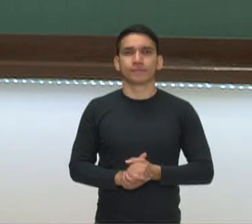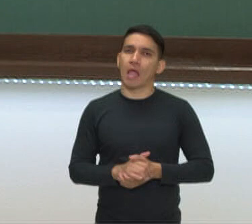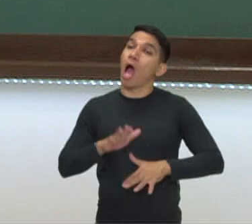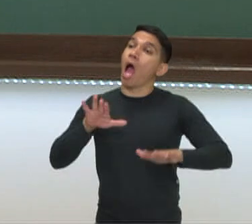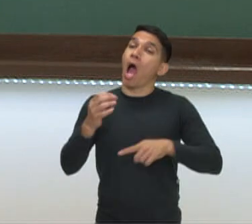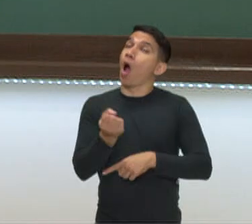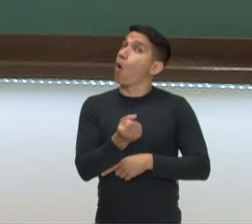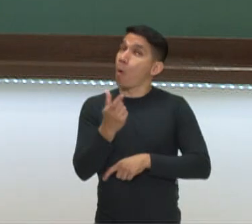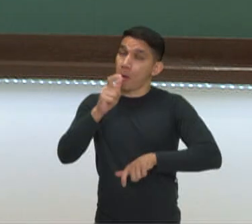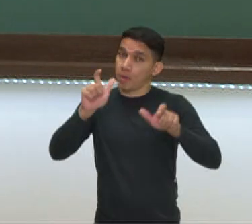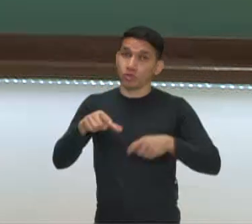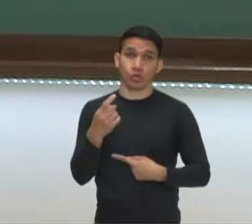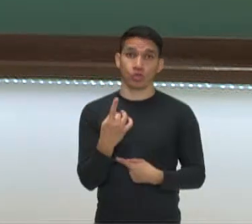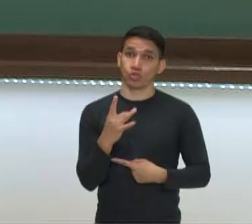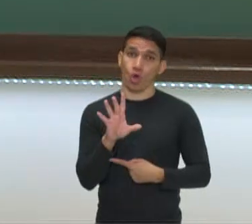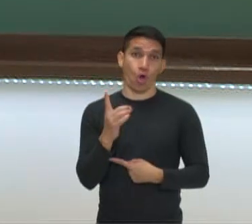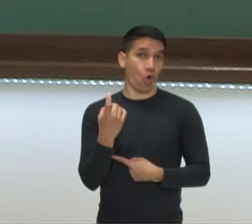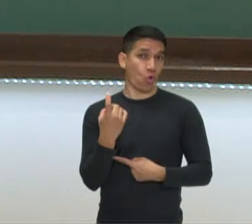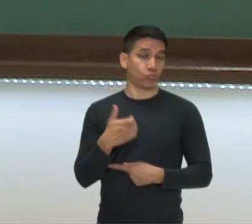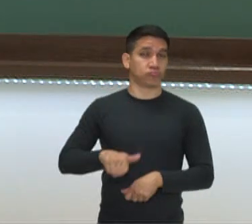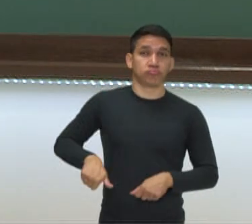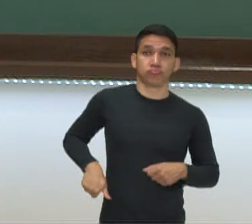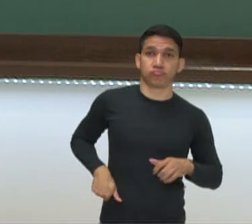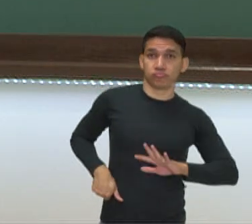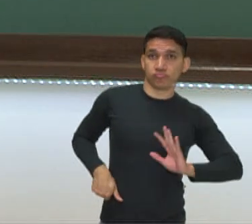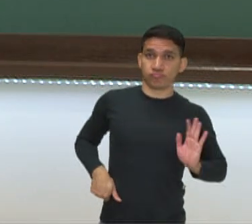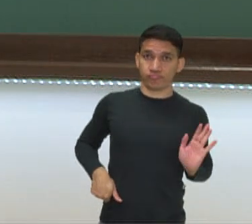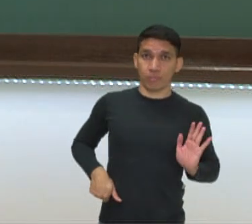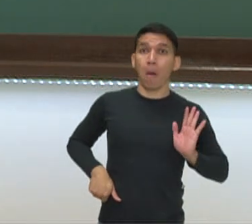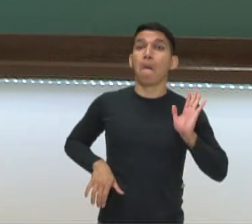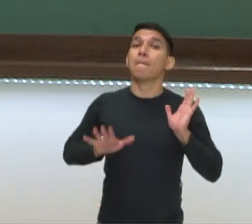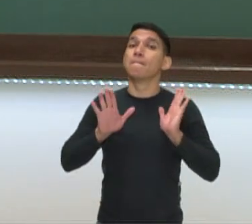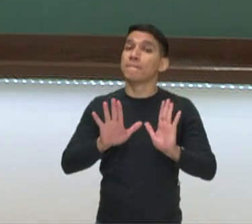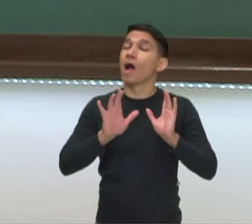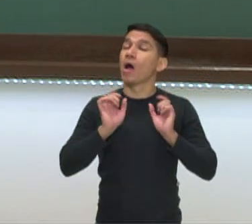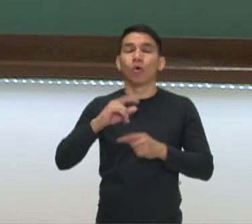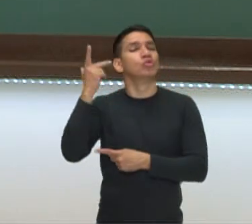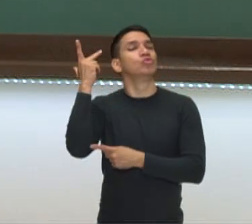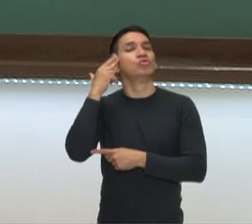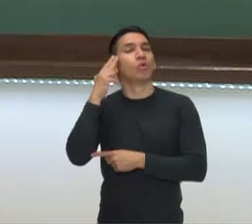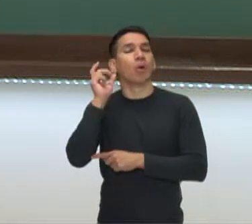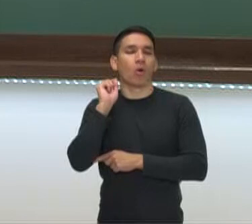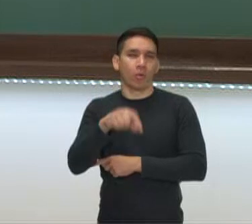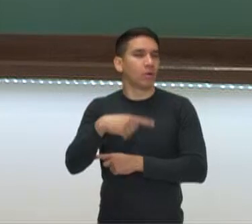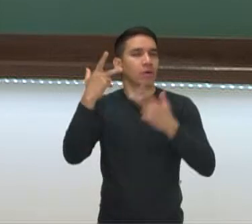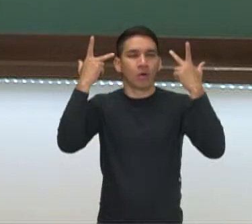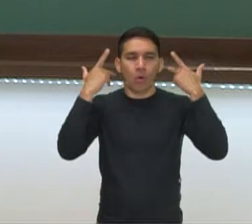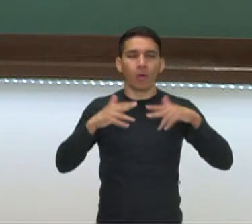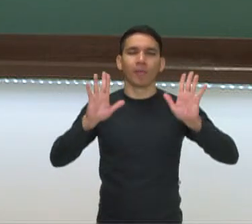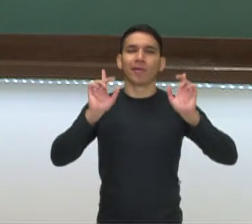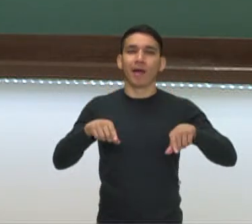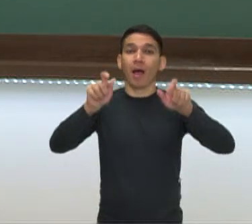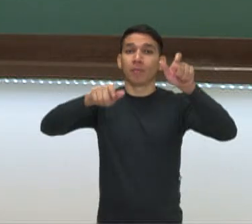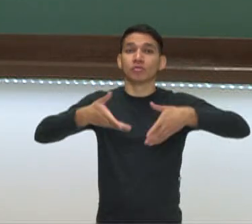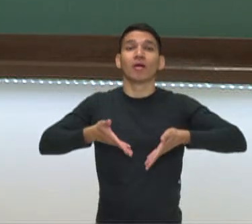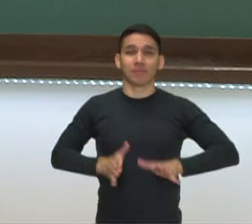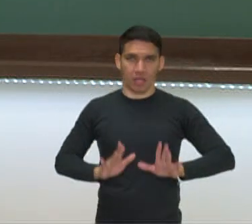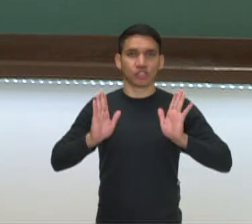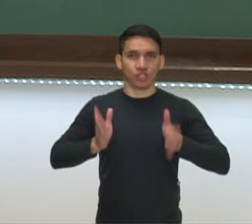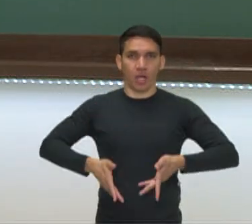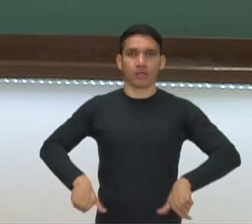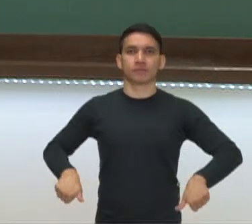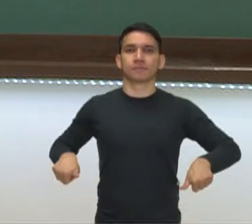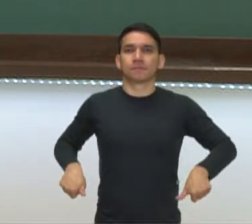exceções. Existem pessoas que nascem com um rim só, tá? Mas o mais normal, o mais comum é nascermos com